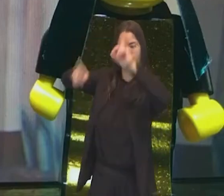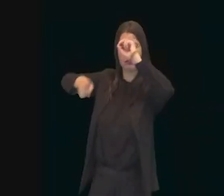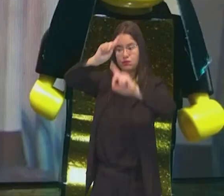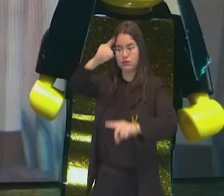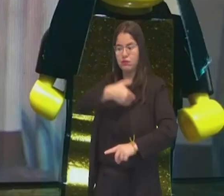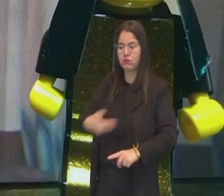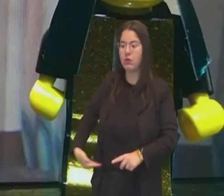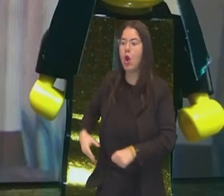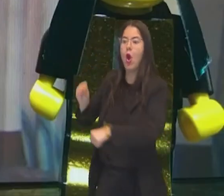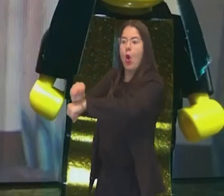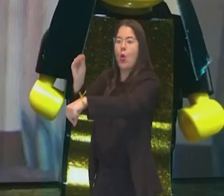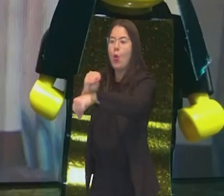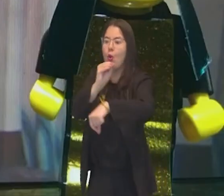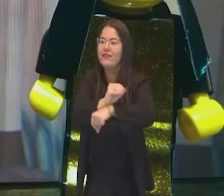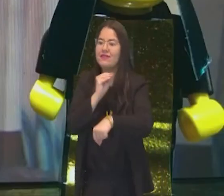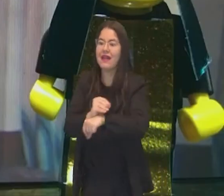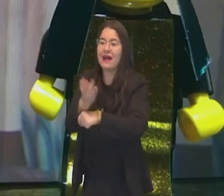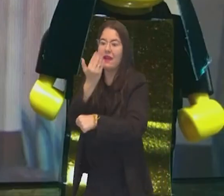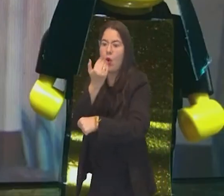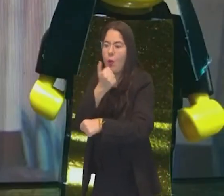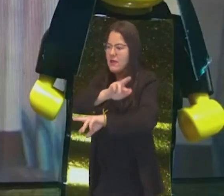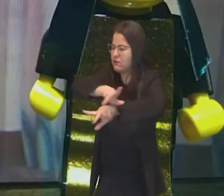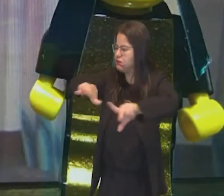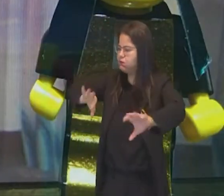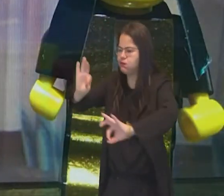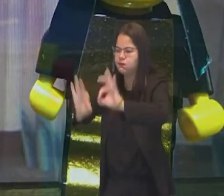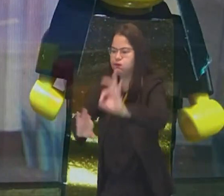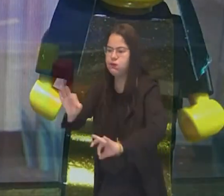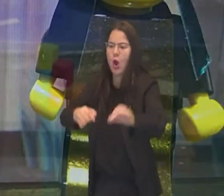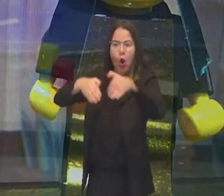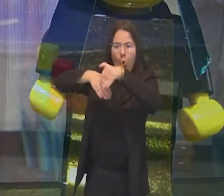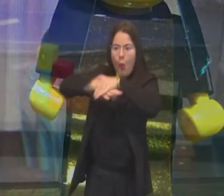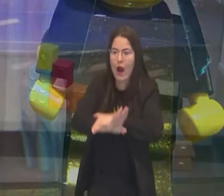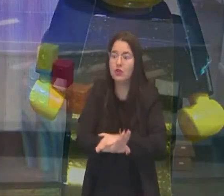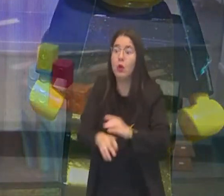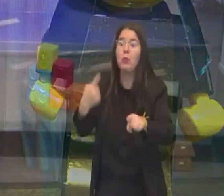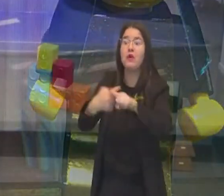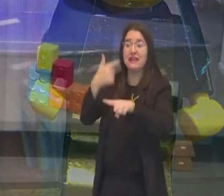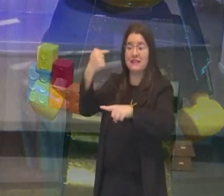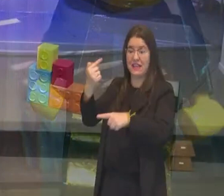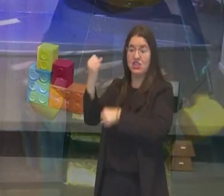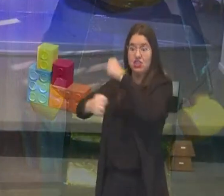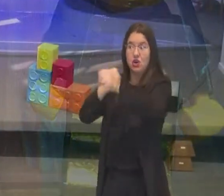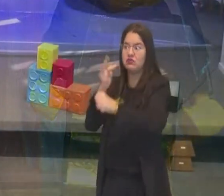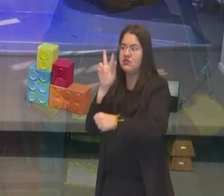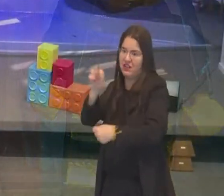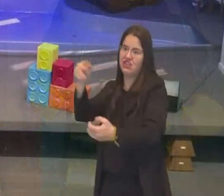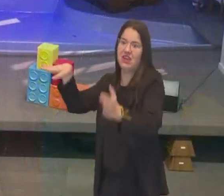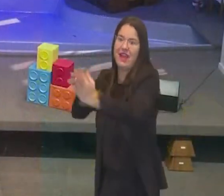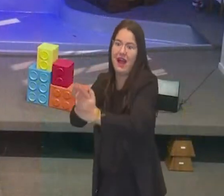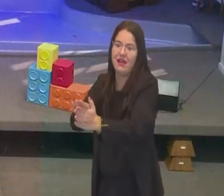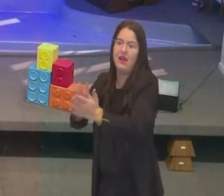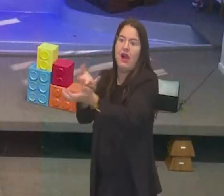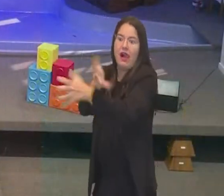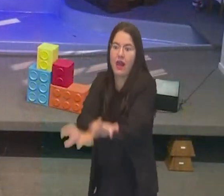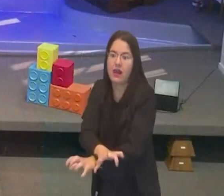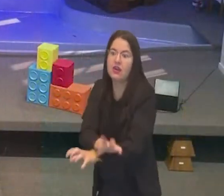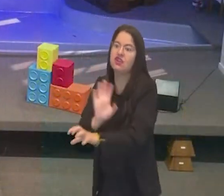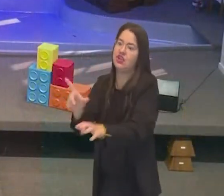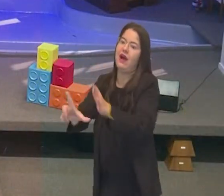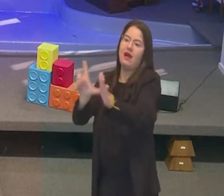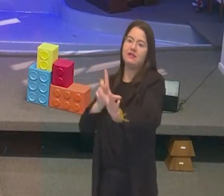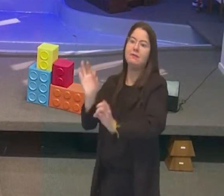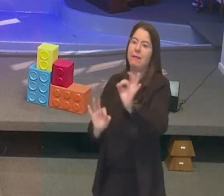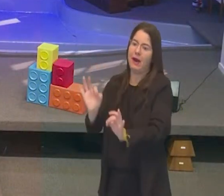cuidar daquela fartura de comida. Foi guardando tudo para que quando chegasse os 7 anos de escassez, tudo estivesse